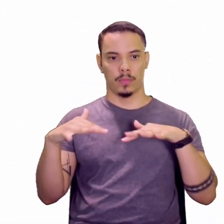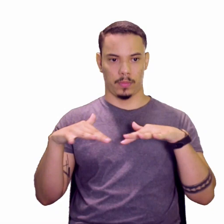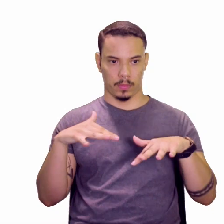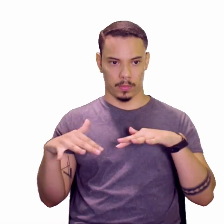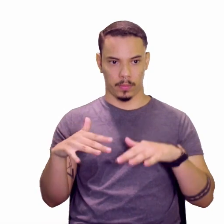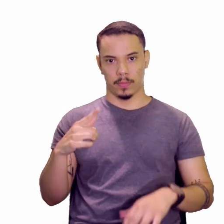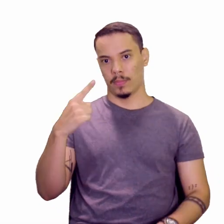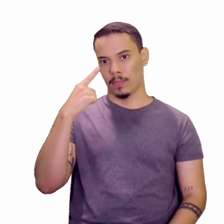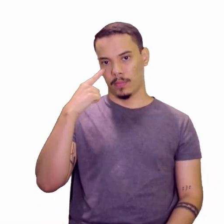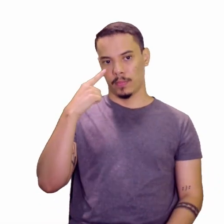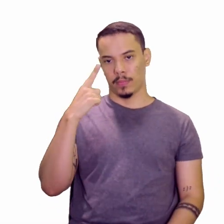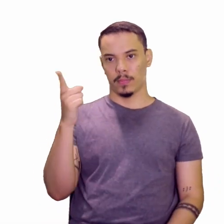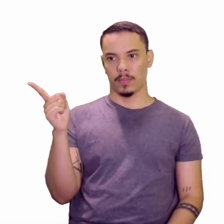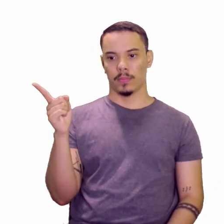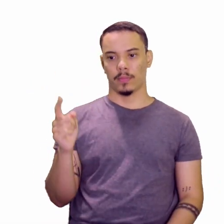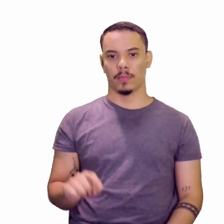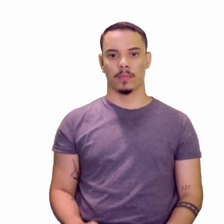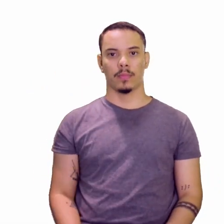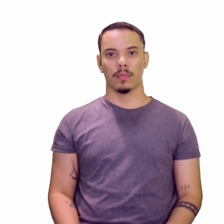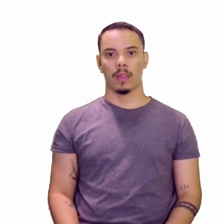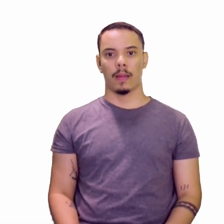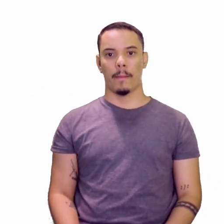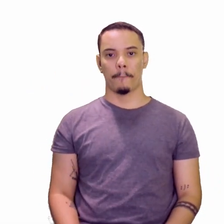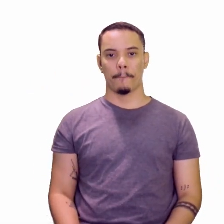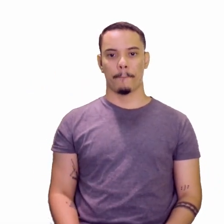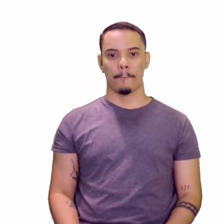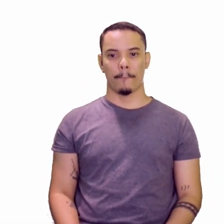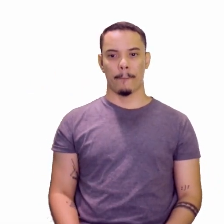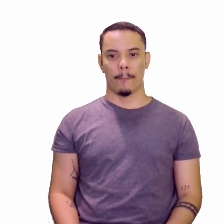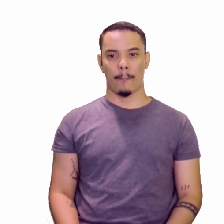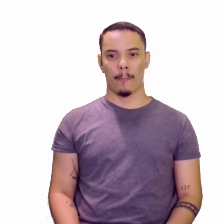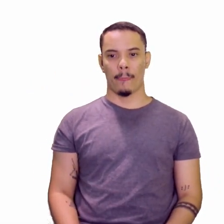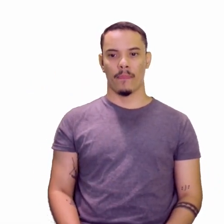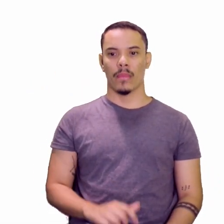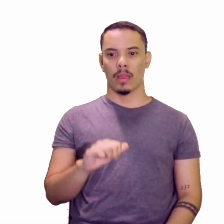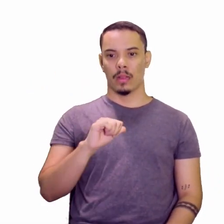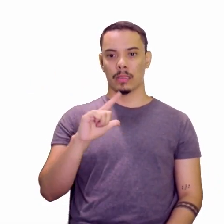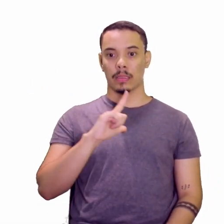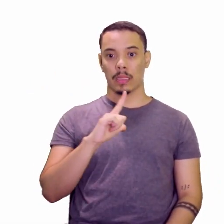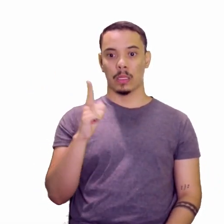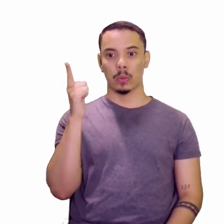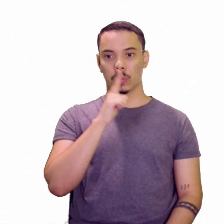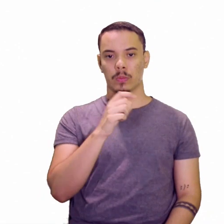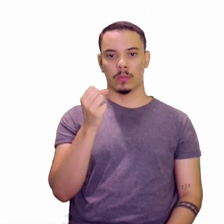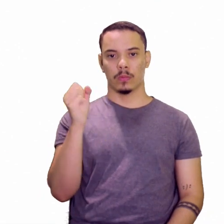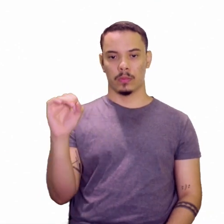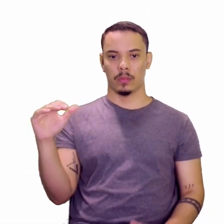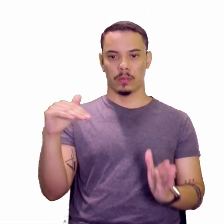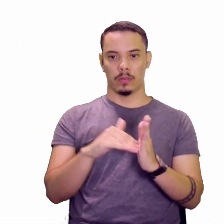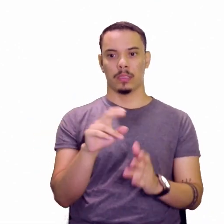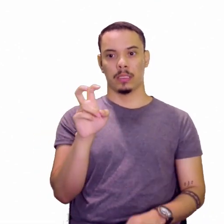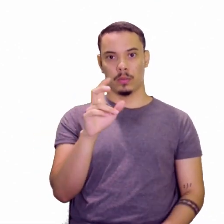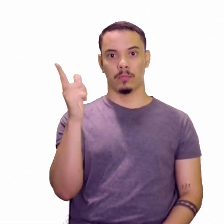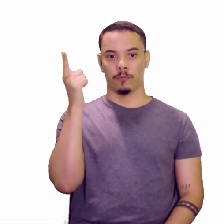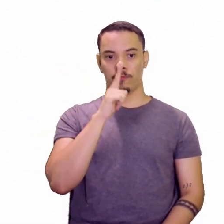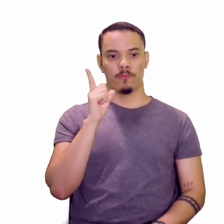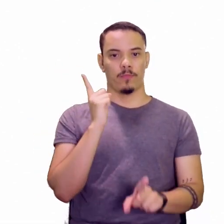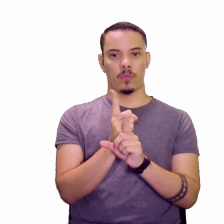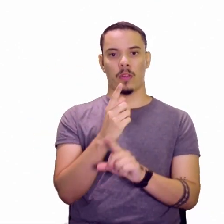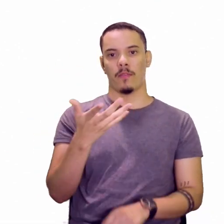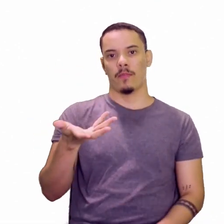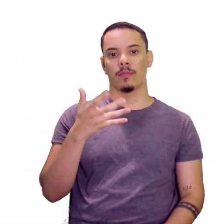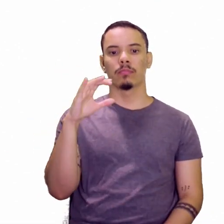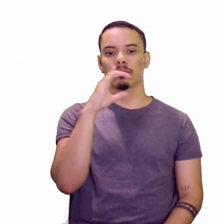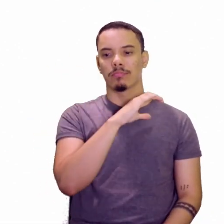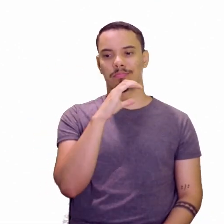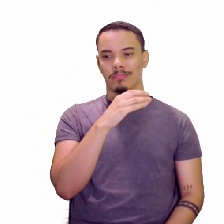Olha aqui, ó. Então, em 0 nós temos 5. Como é que eu faço, então, para encontrar a nossa